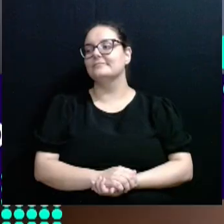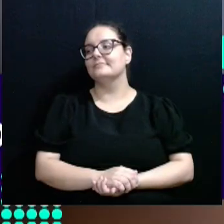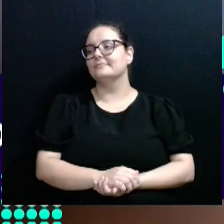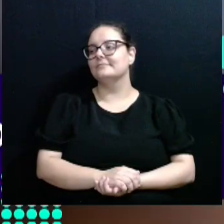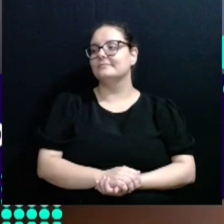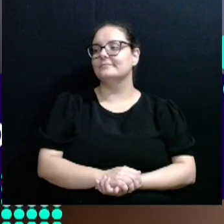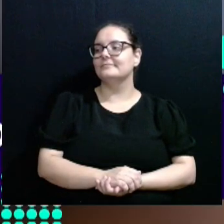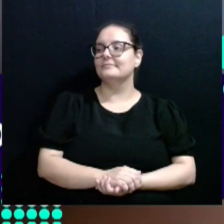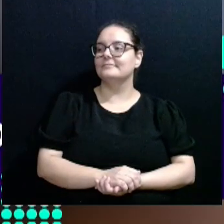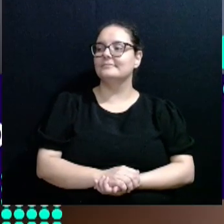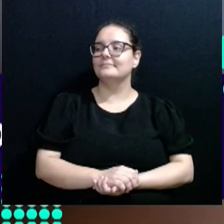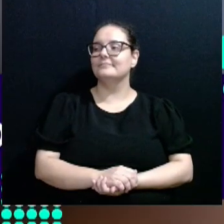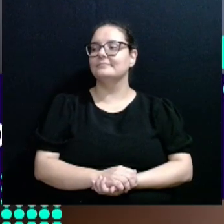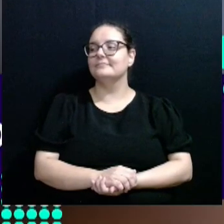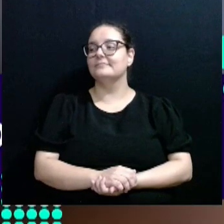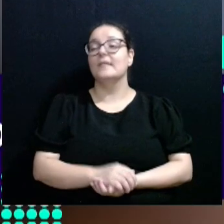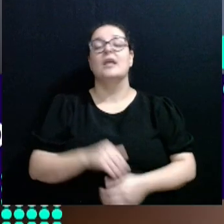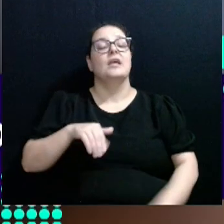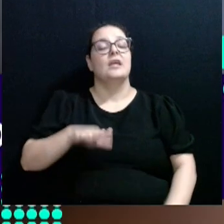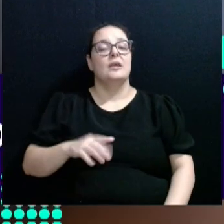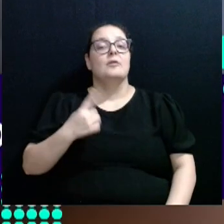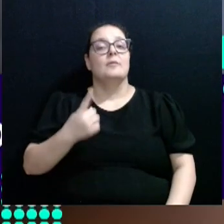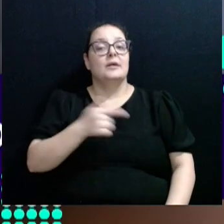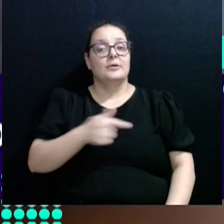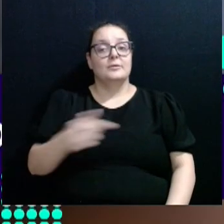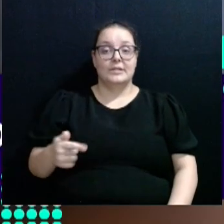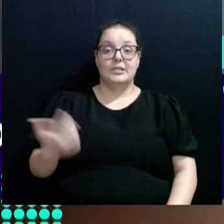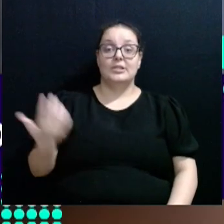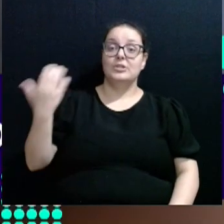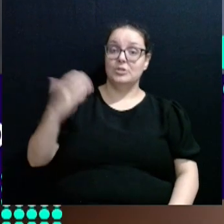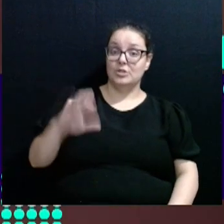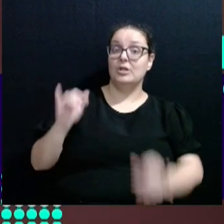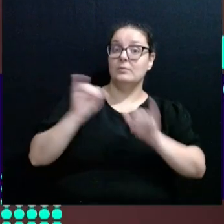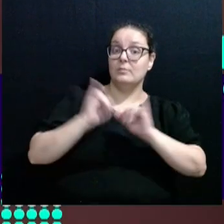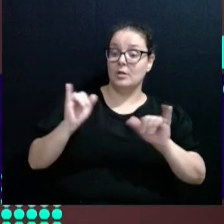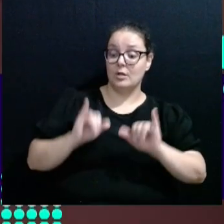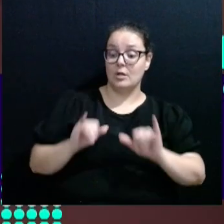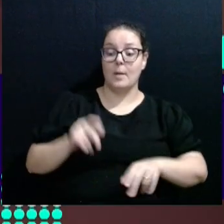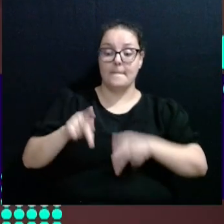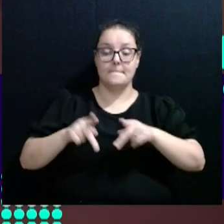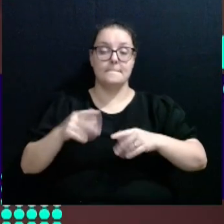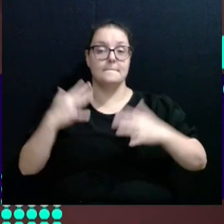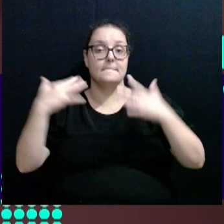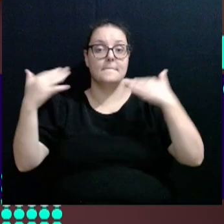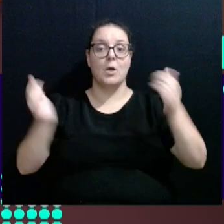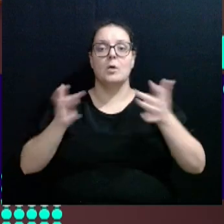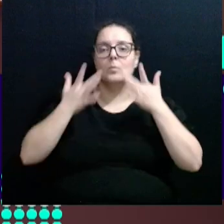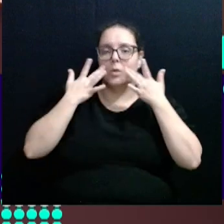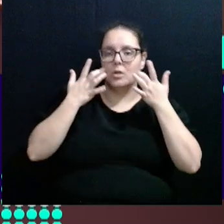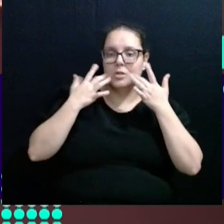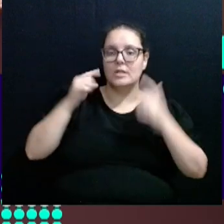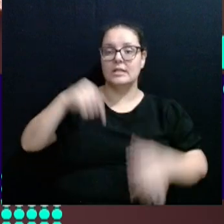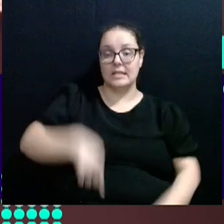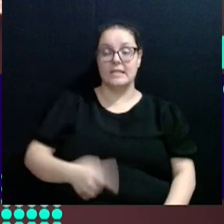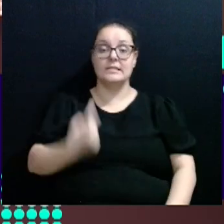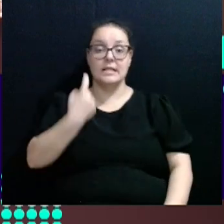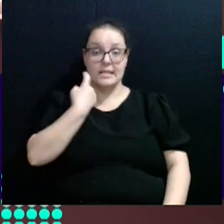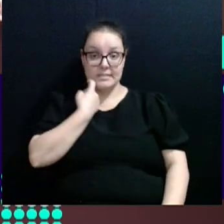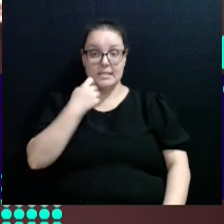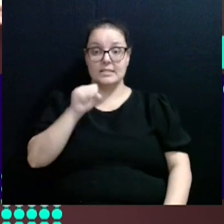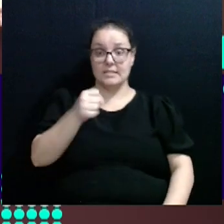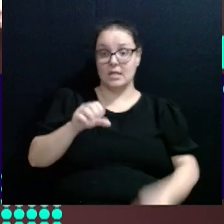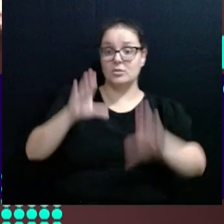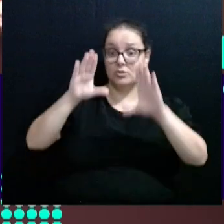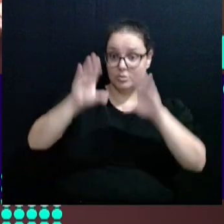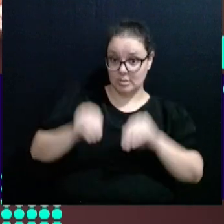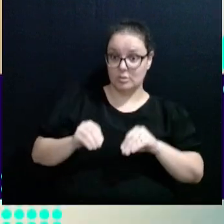E mais uma semana de estreia na campanha de popularização do teatro. Nesta sexta-feira, às 20h, é dia de